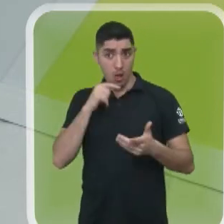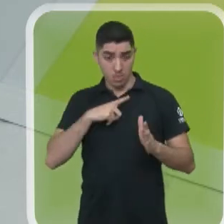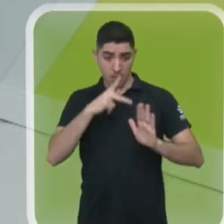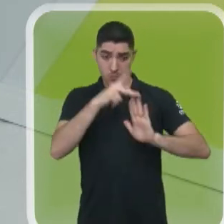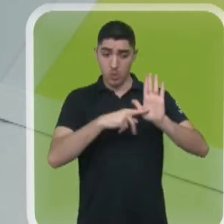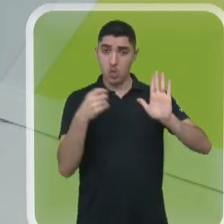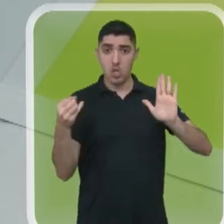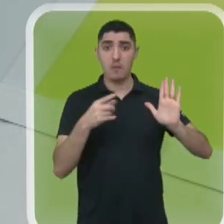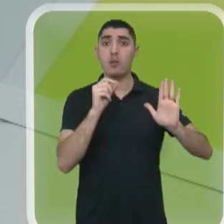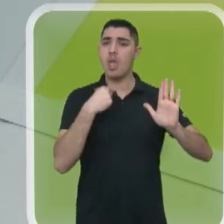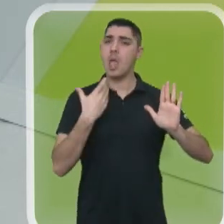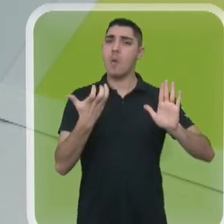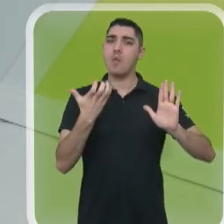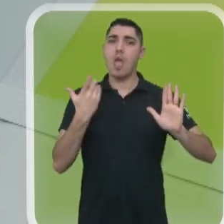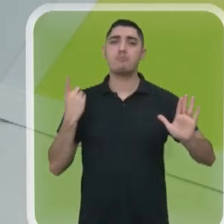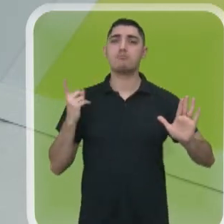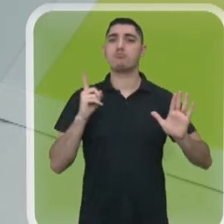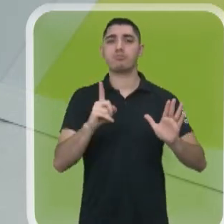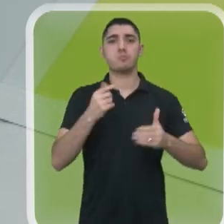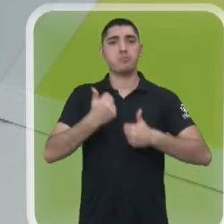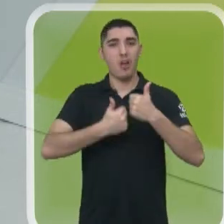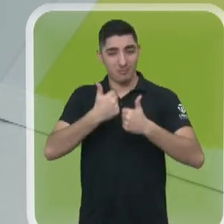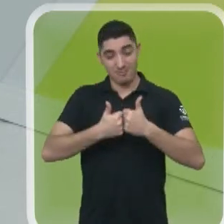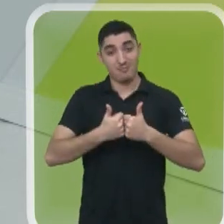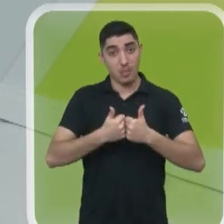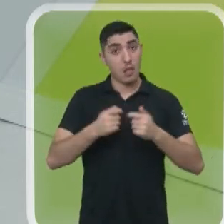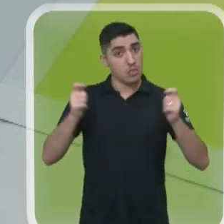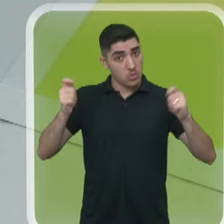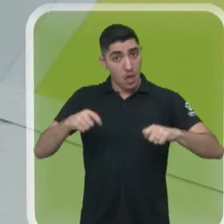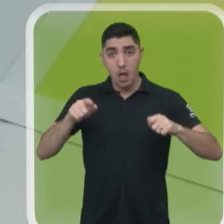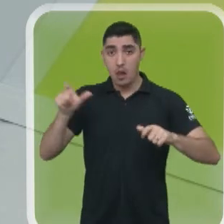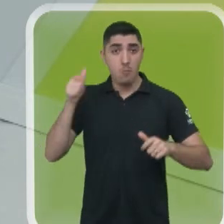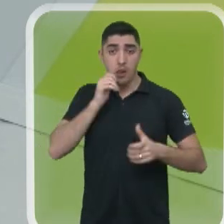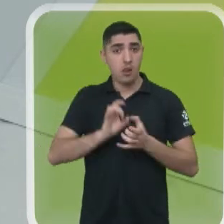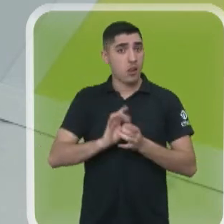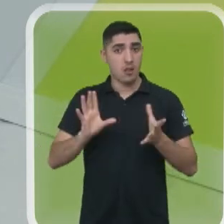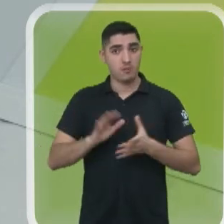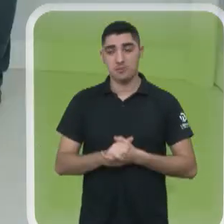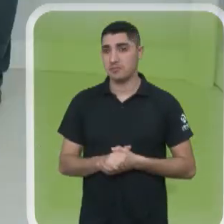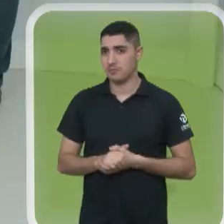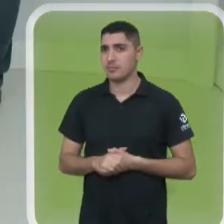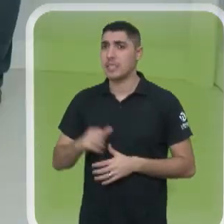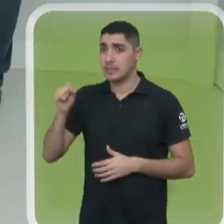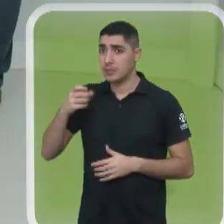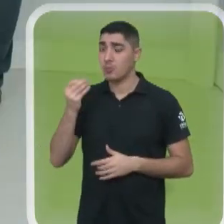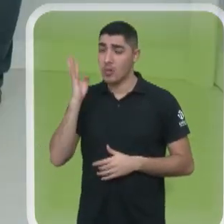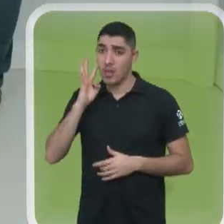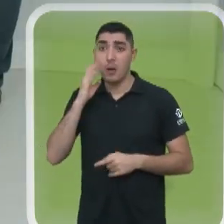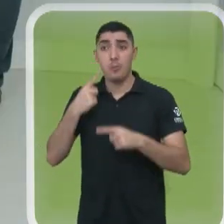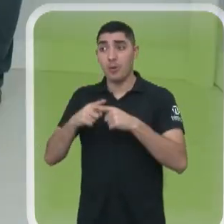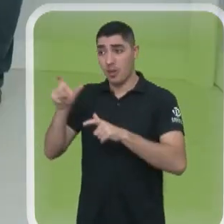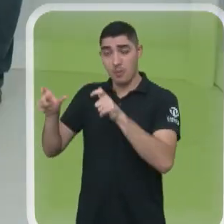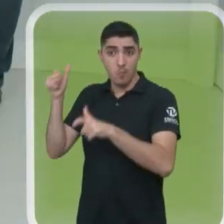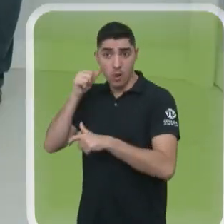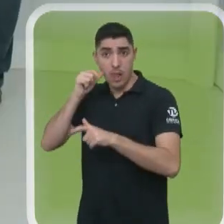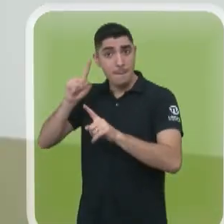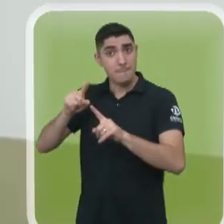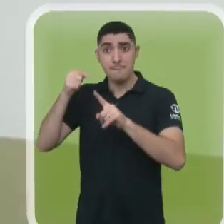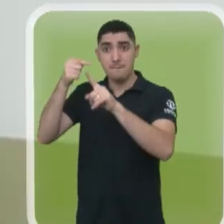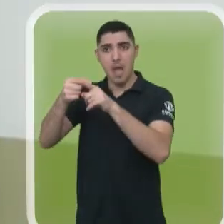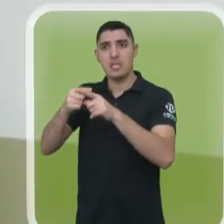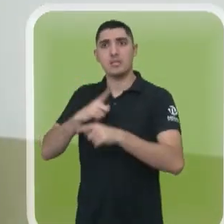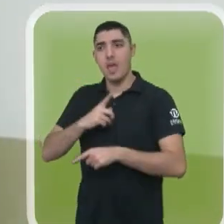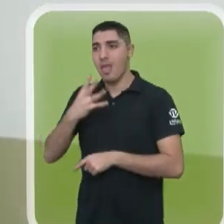Como ela chama para para poder dar espaço para elas elas fazer aquilo que elas quiserem é muito legal né porque a cada vez mais as mulheres estão se interessando